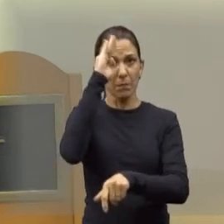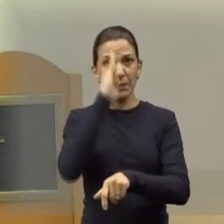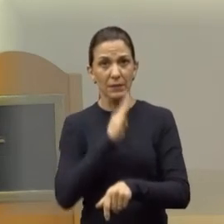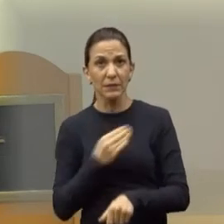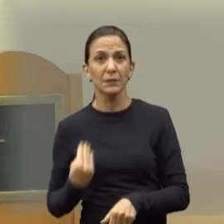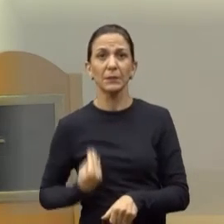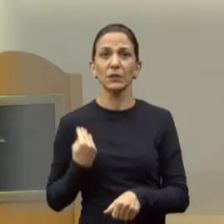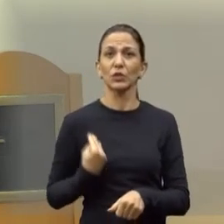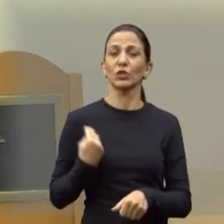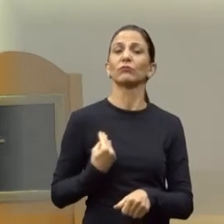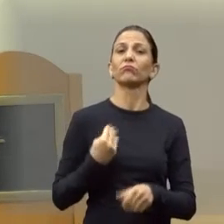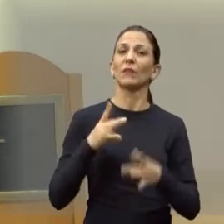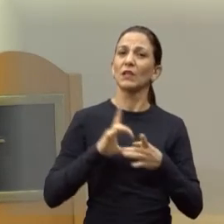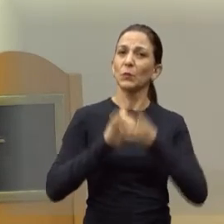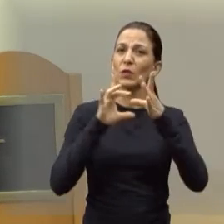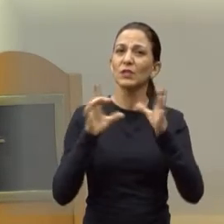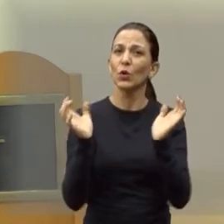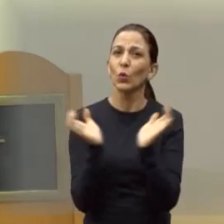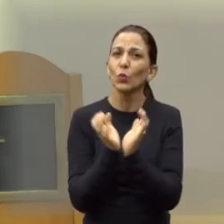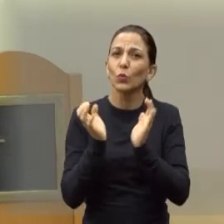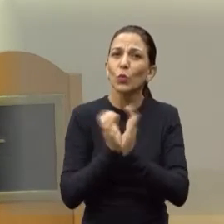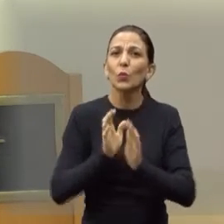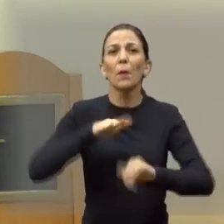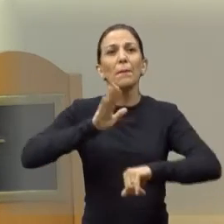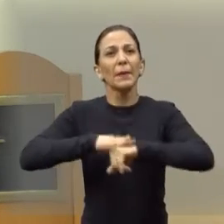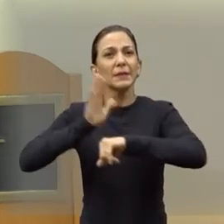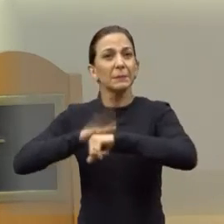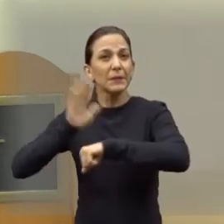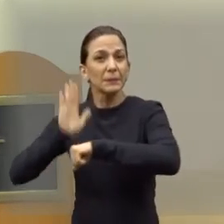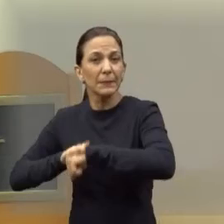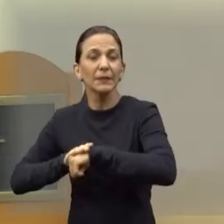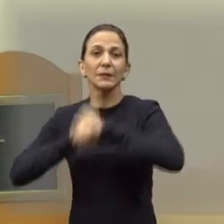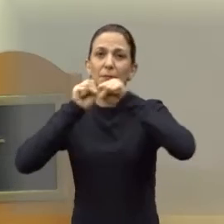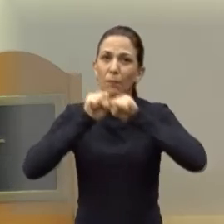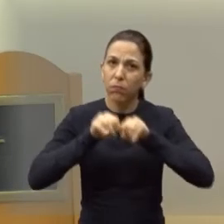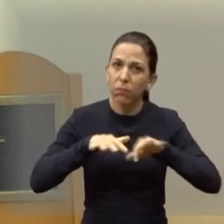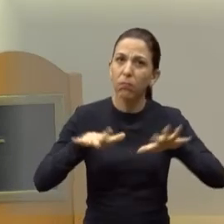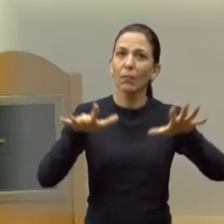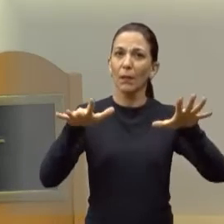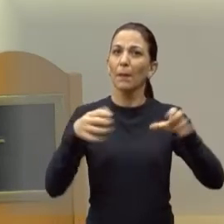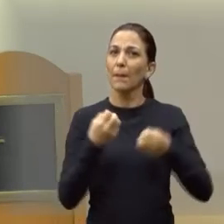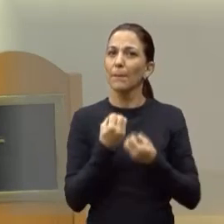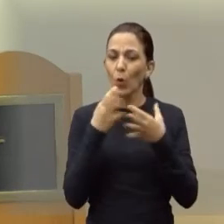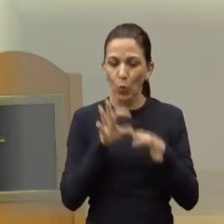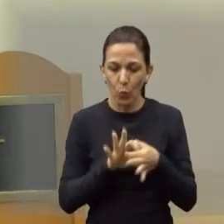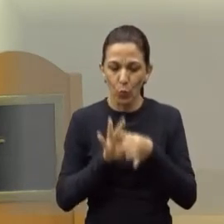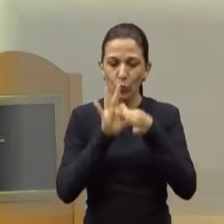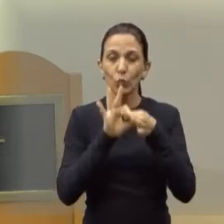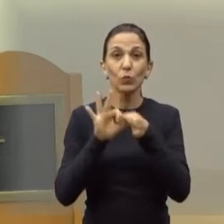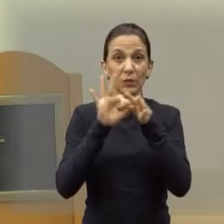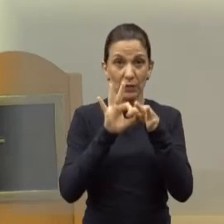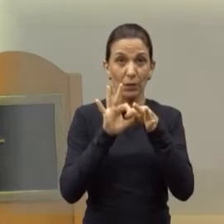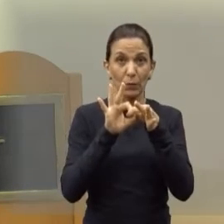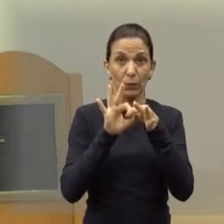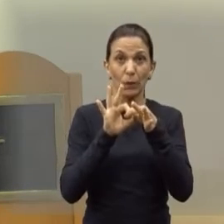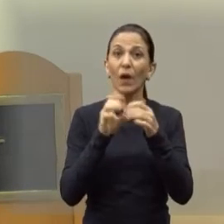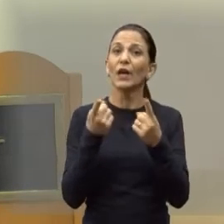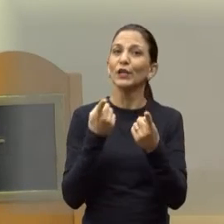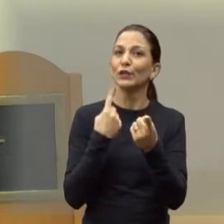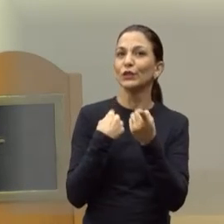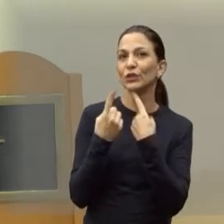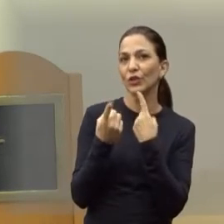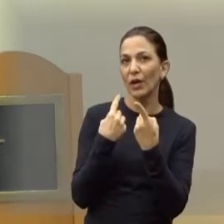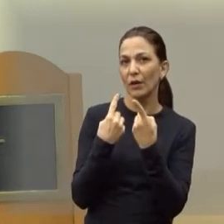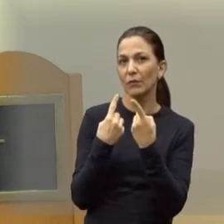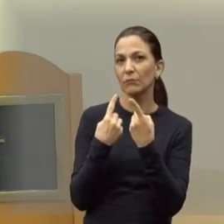a frente pela democracia se torna cada vez mais ampla para que com a união com a união o diálogo